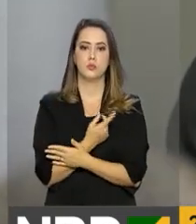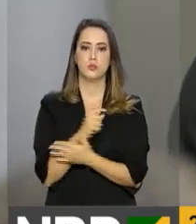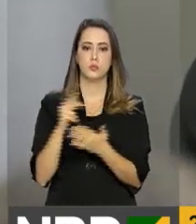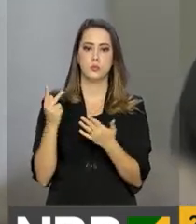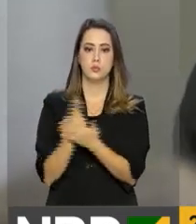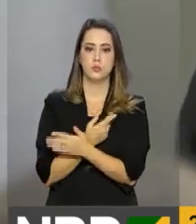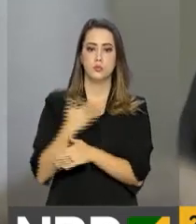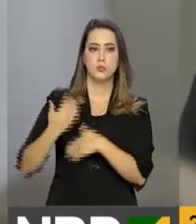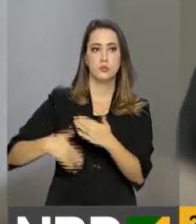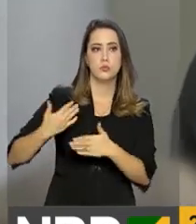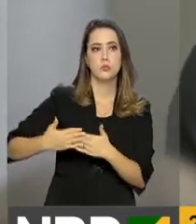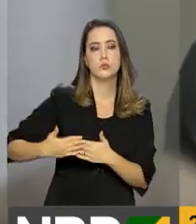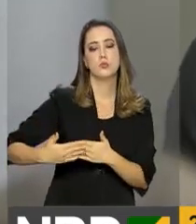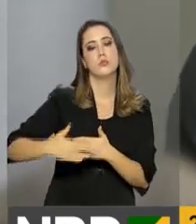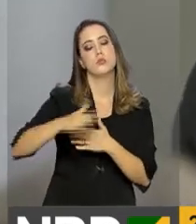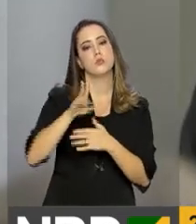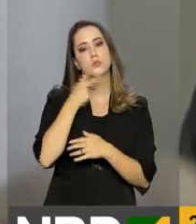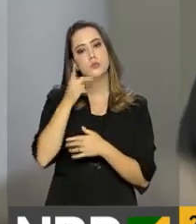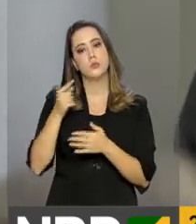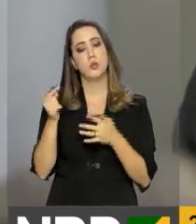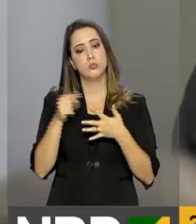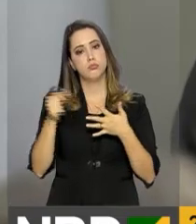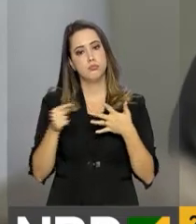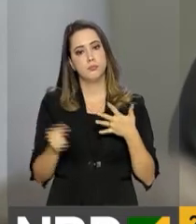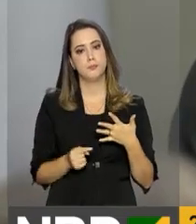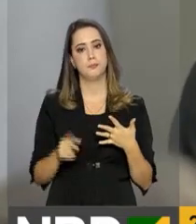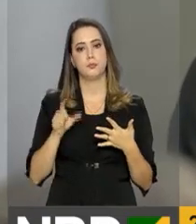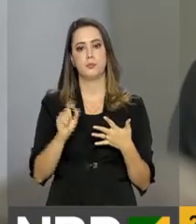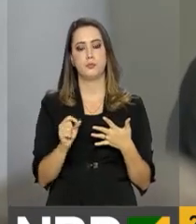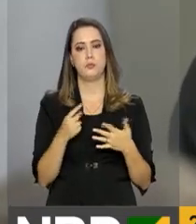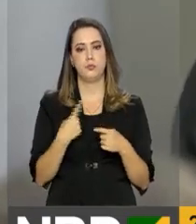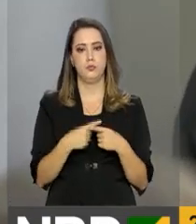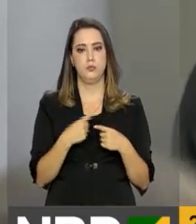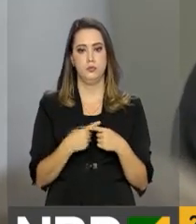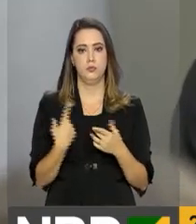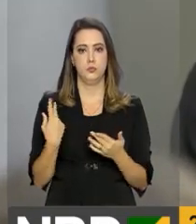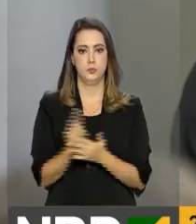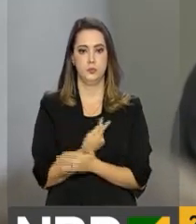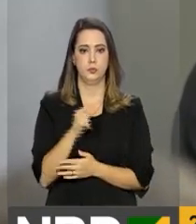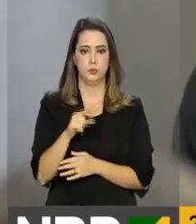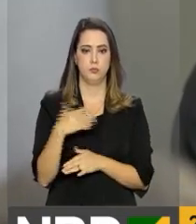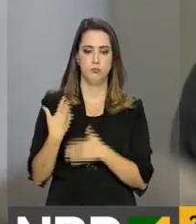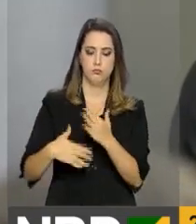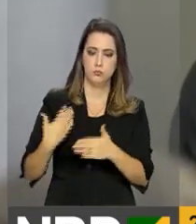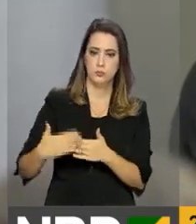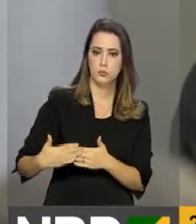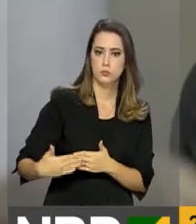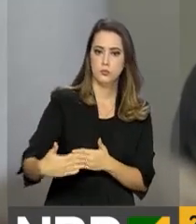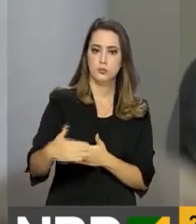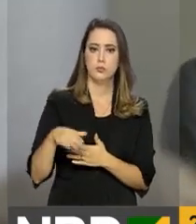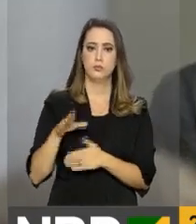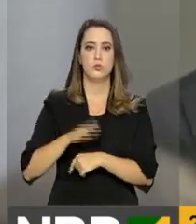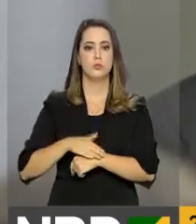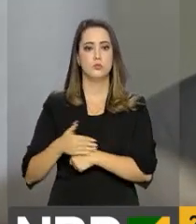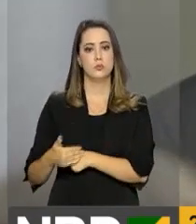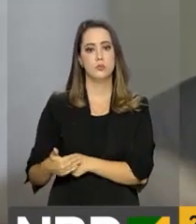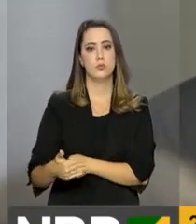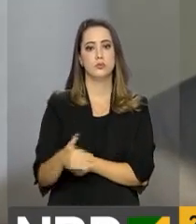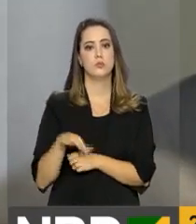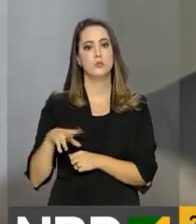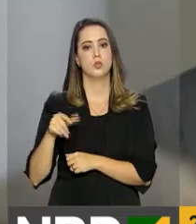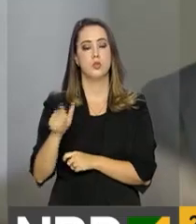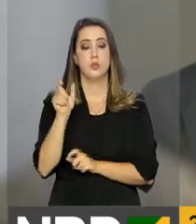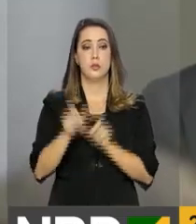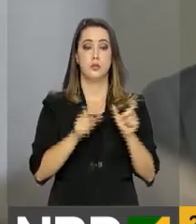ao longo desse período e dar as razões daquilo que foi realizado nesse período. Todos